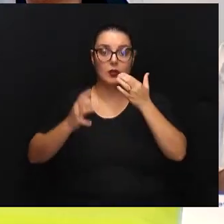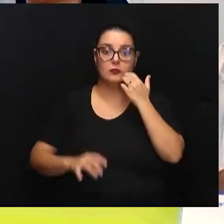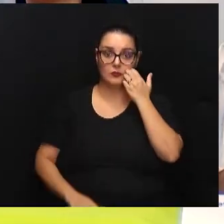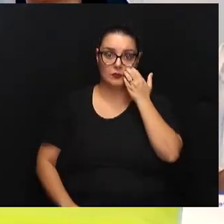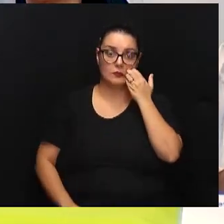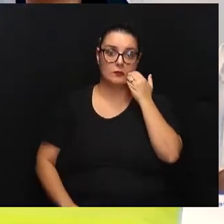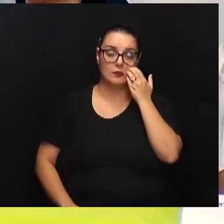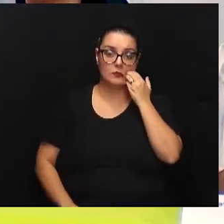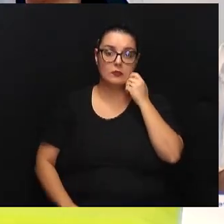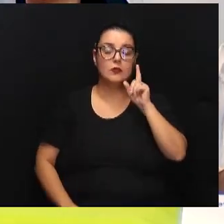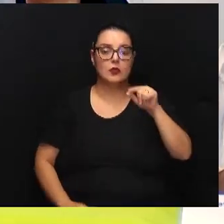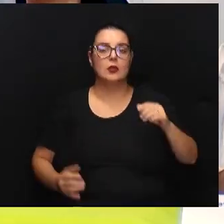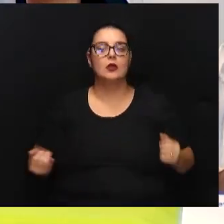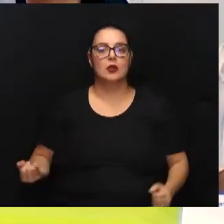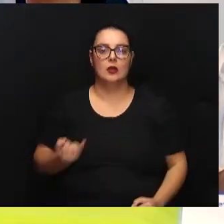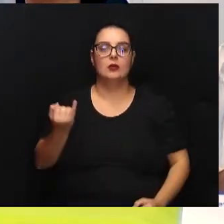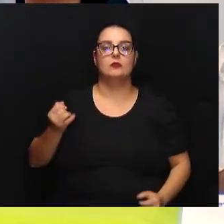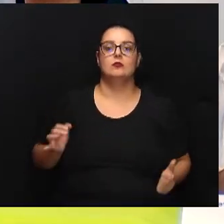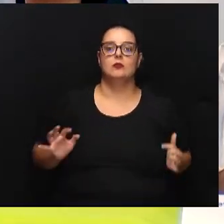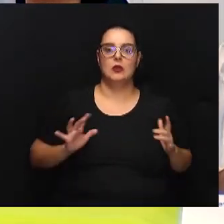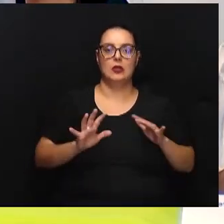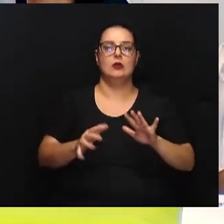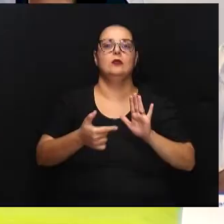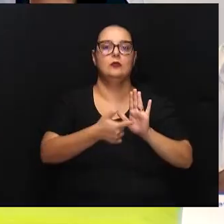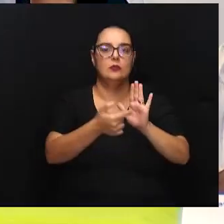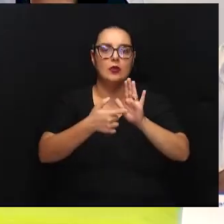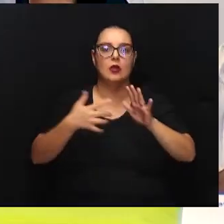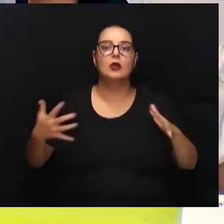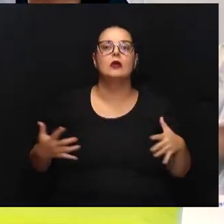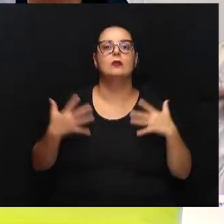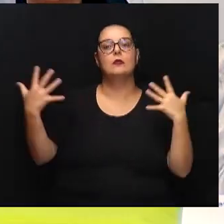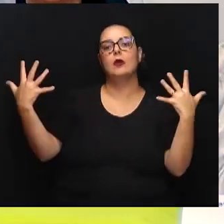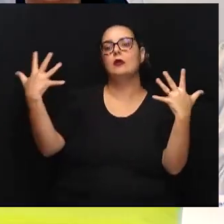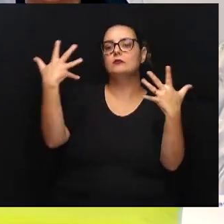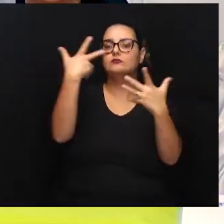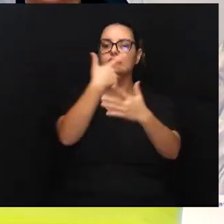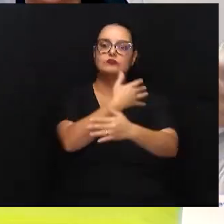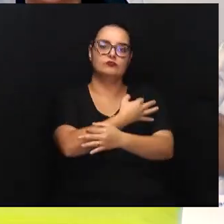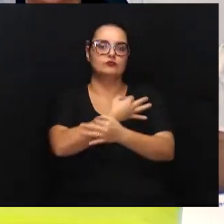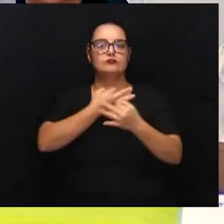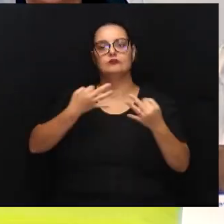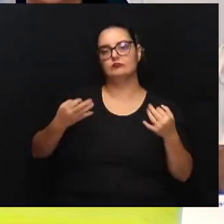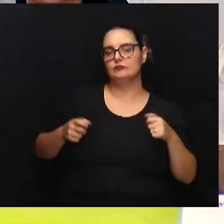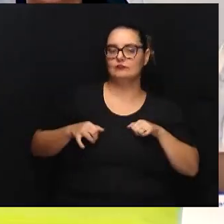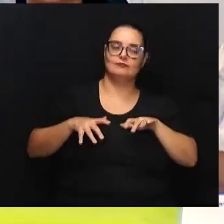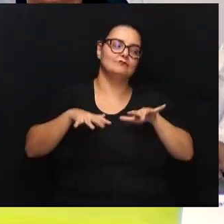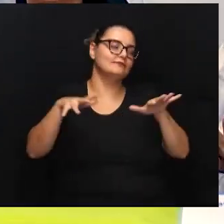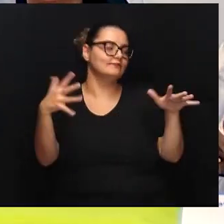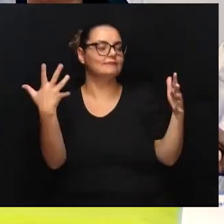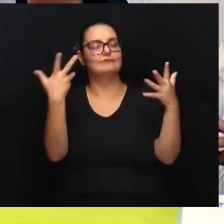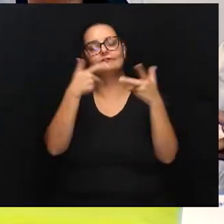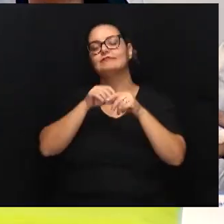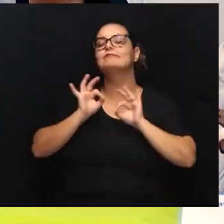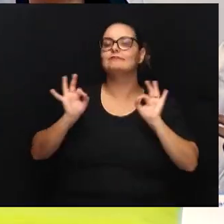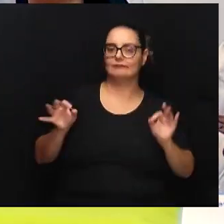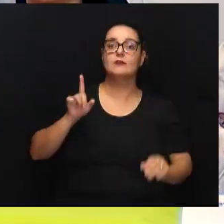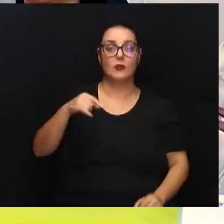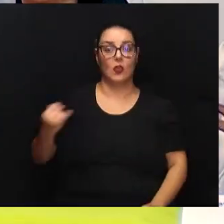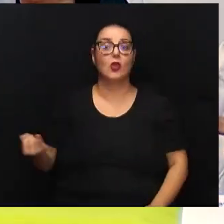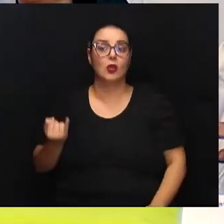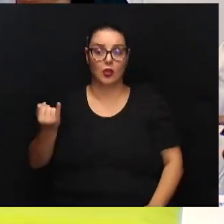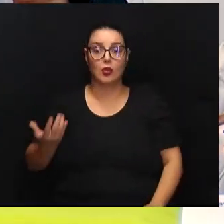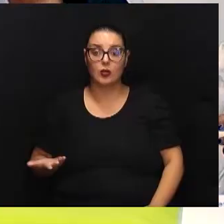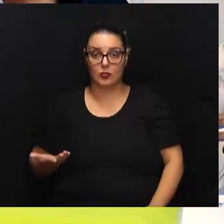e mostrar a nossa beleza, porque a gente esbanja a beleza, né? Então é importante a gente colocar o nosso colorido, colocar o